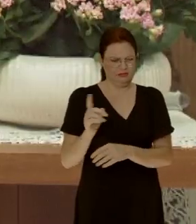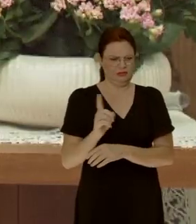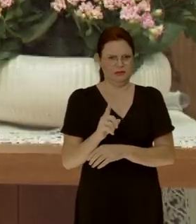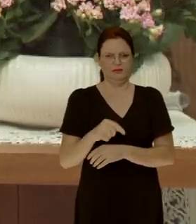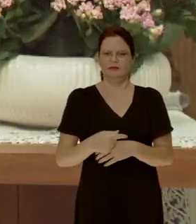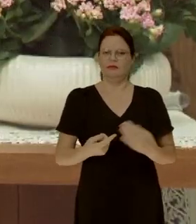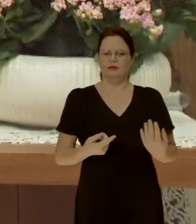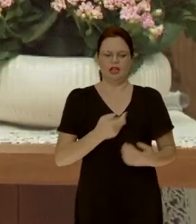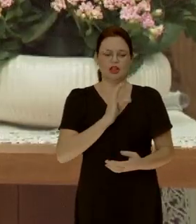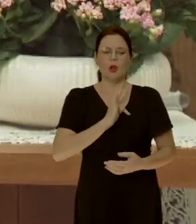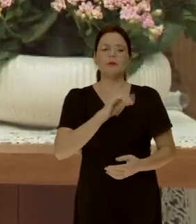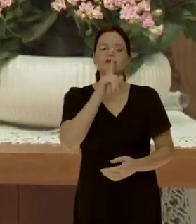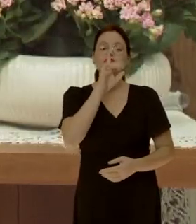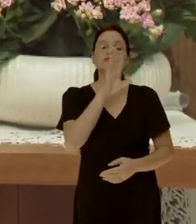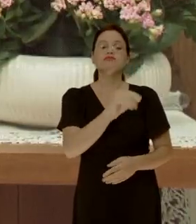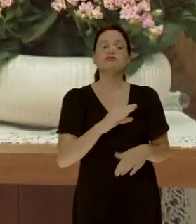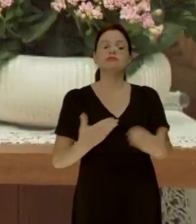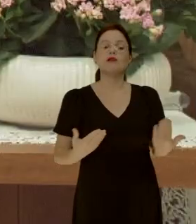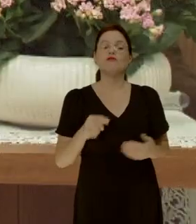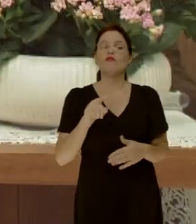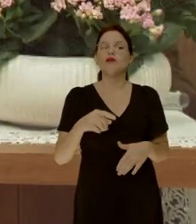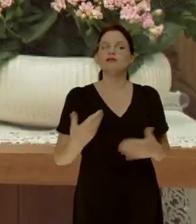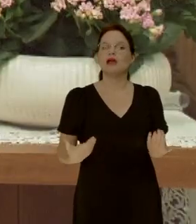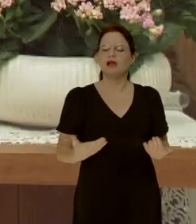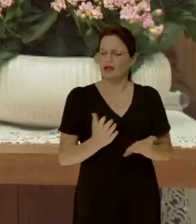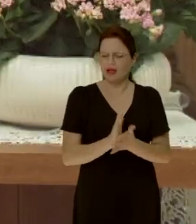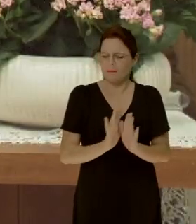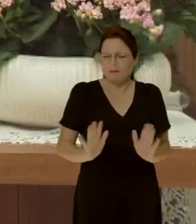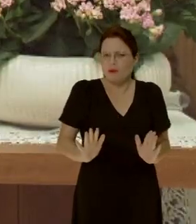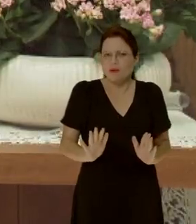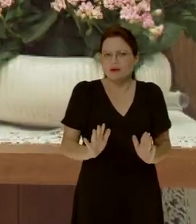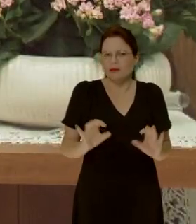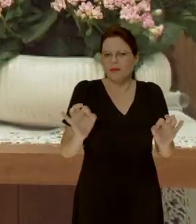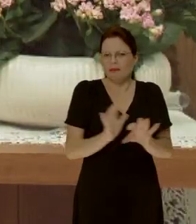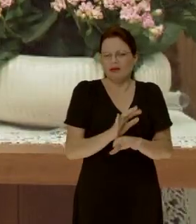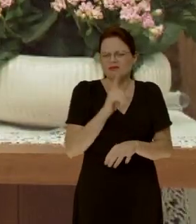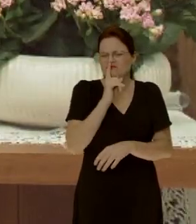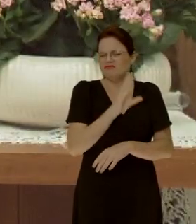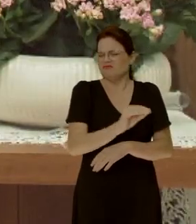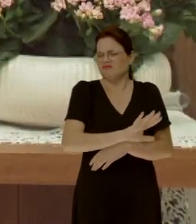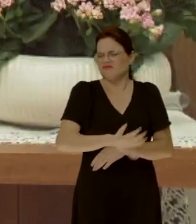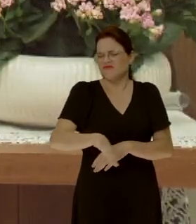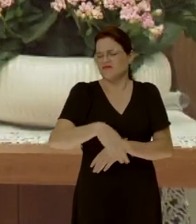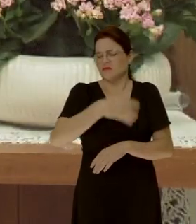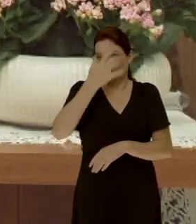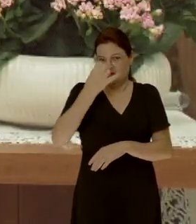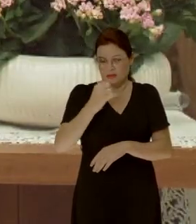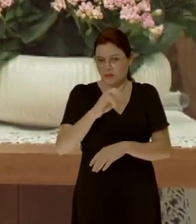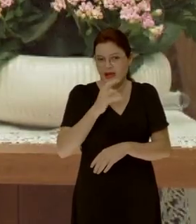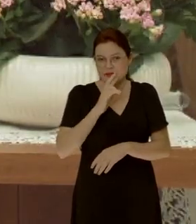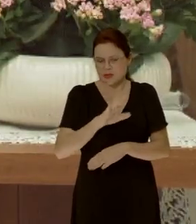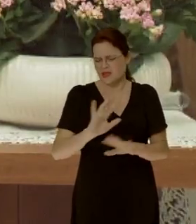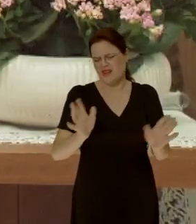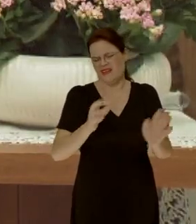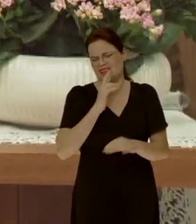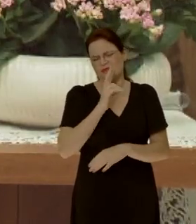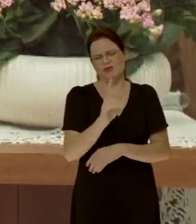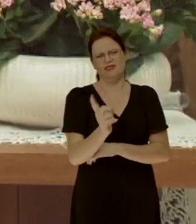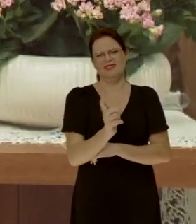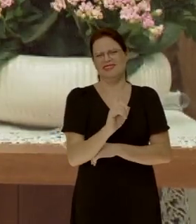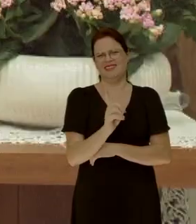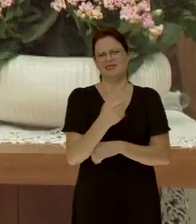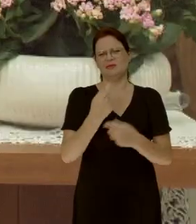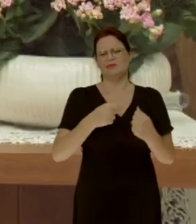Tobias, fecha essa boca, Sanbalat, acaba com isso, pronto, acabou. Os irmãos, se quiser responder, não respondam, não